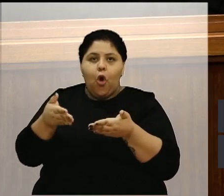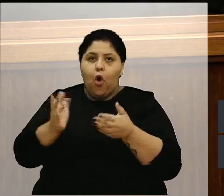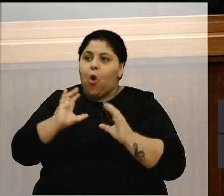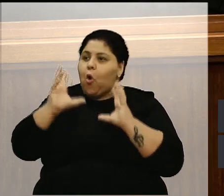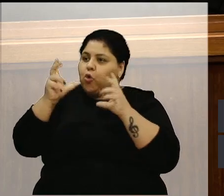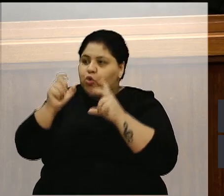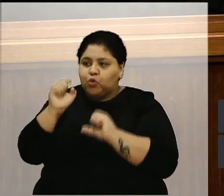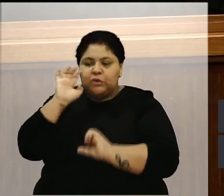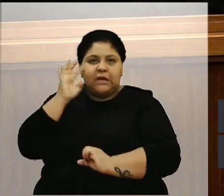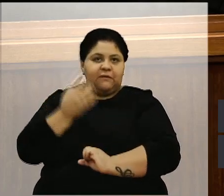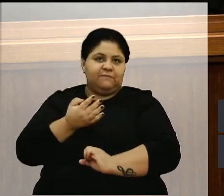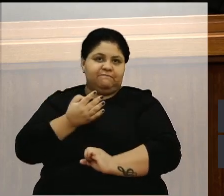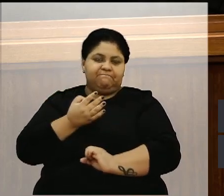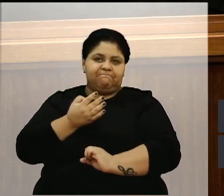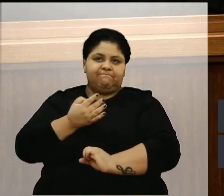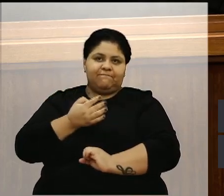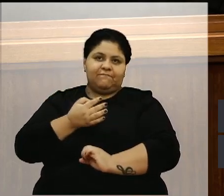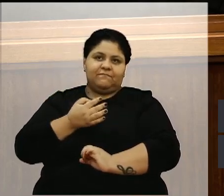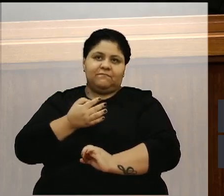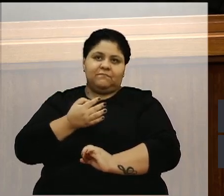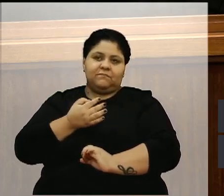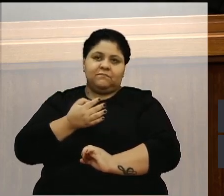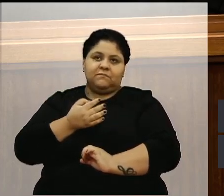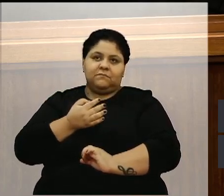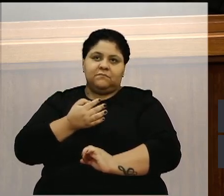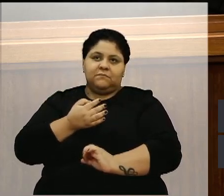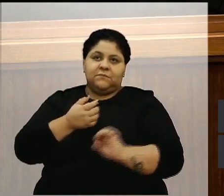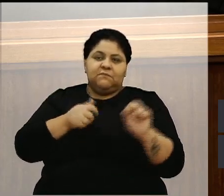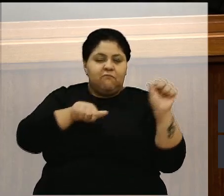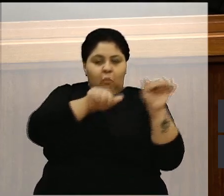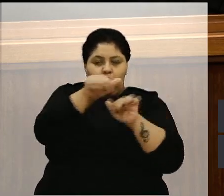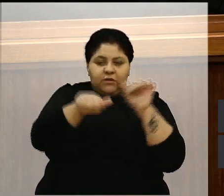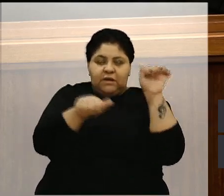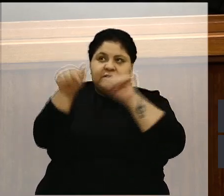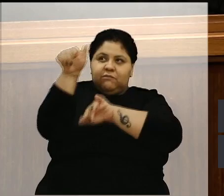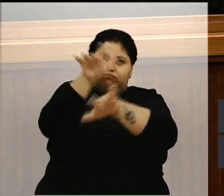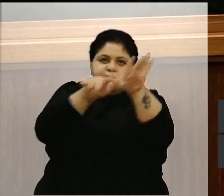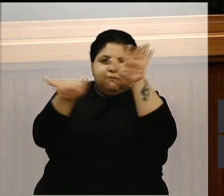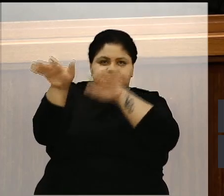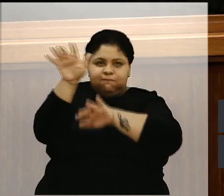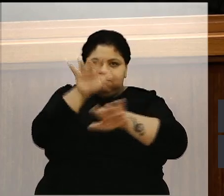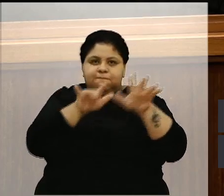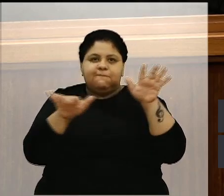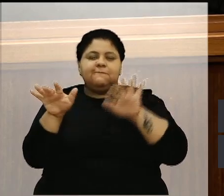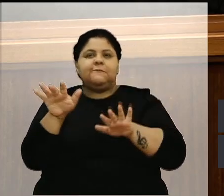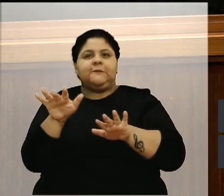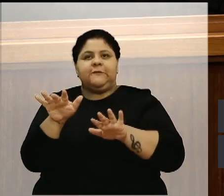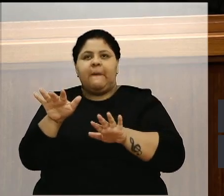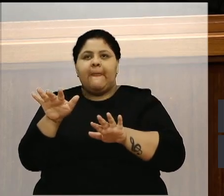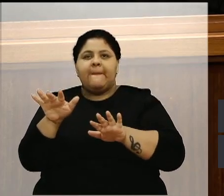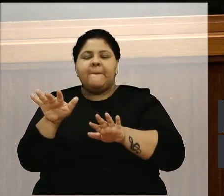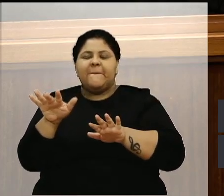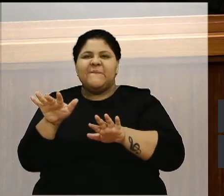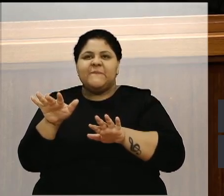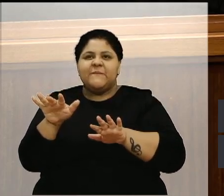está acontecendo, com a quantidade de mudança climática, com a quantidade